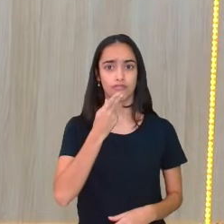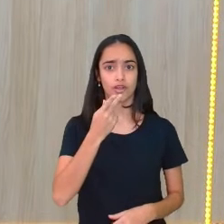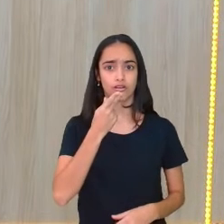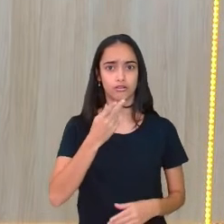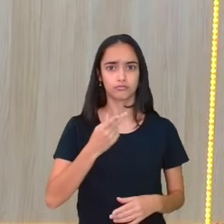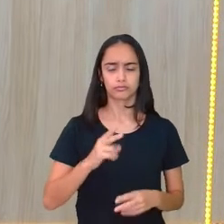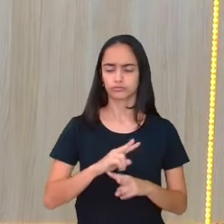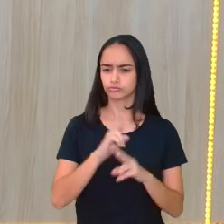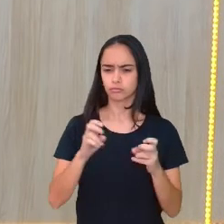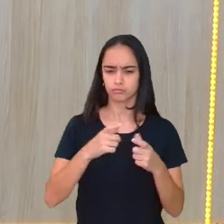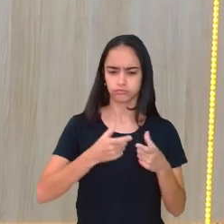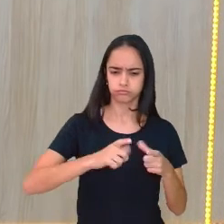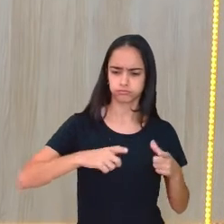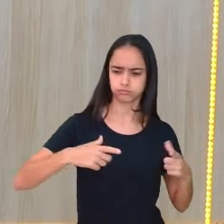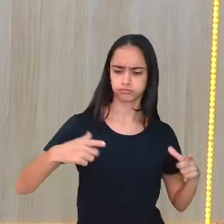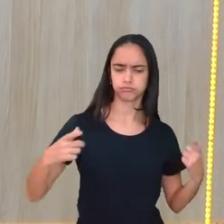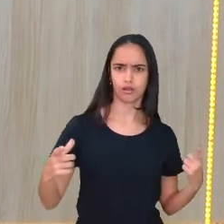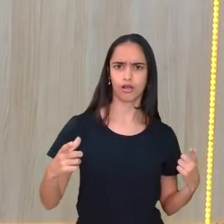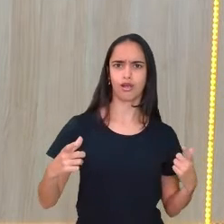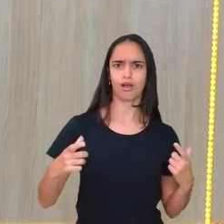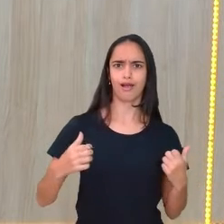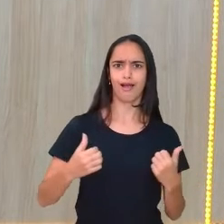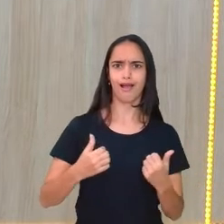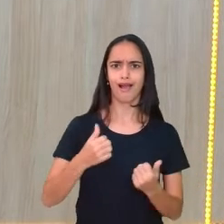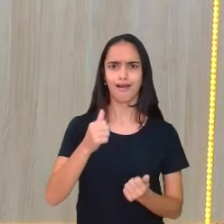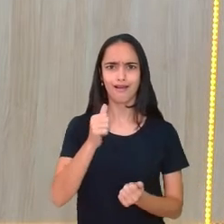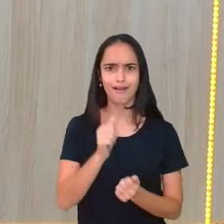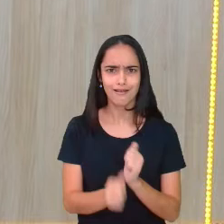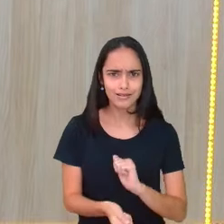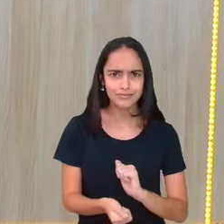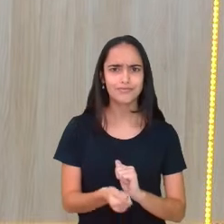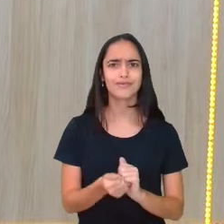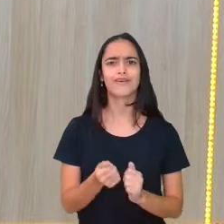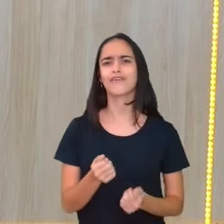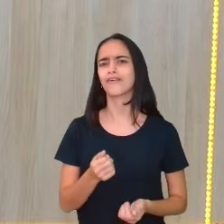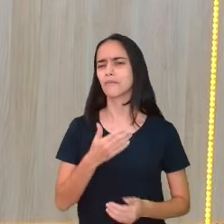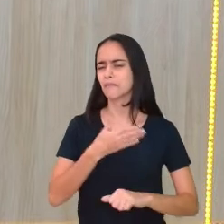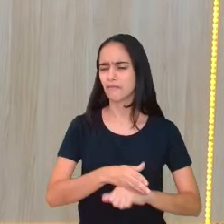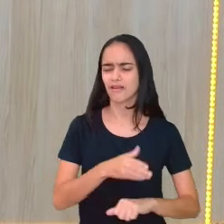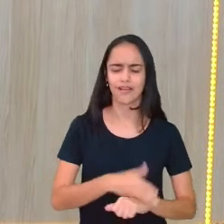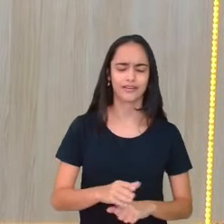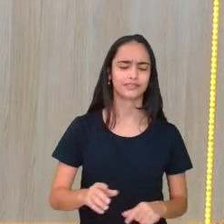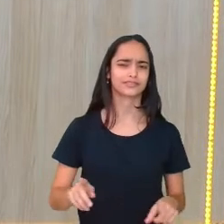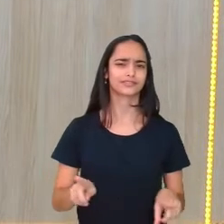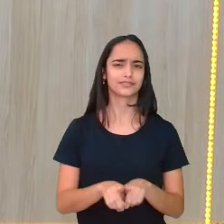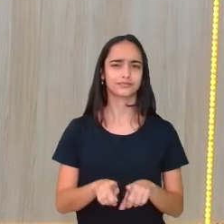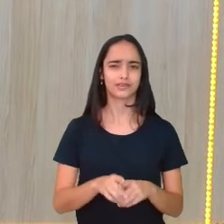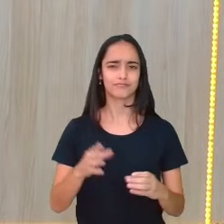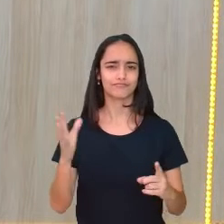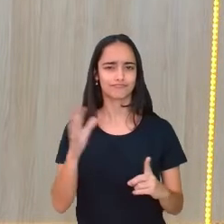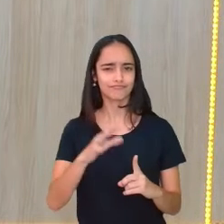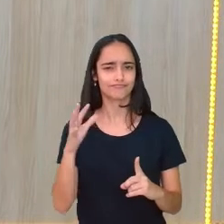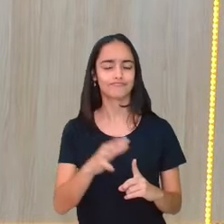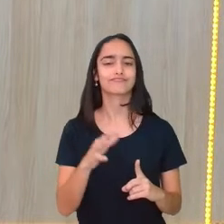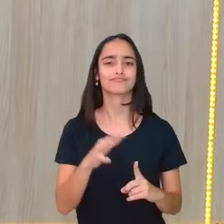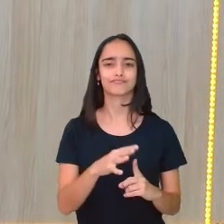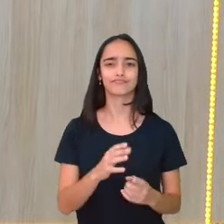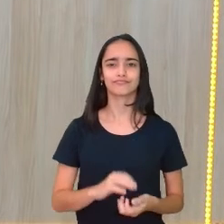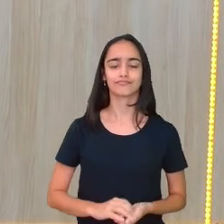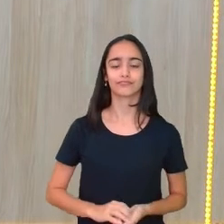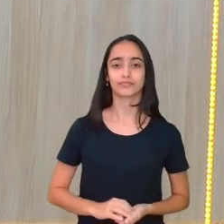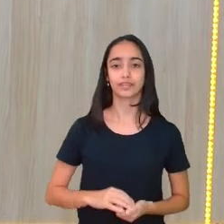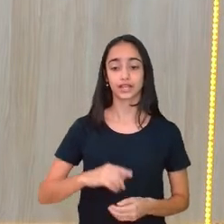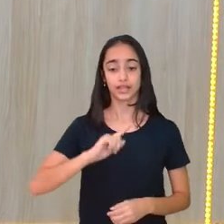e de práticas, de exercícios que são influenciados através desses princípios. Então, mais